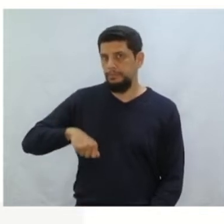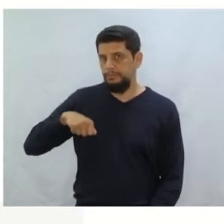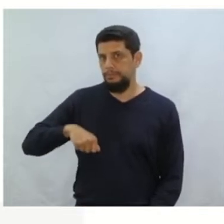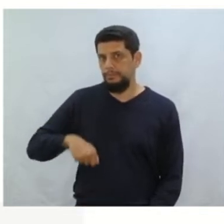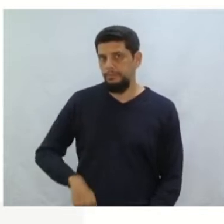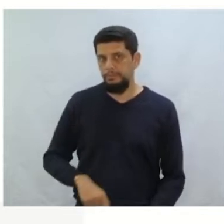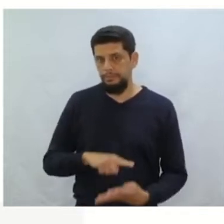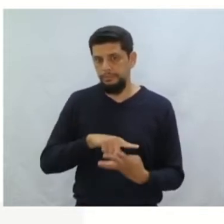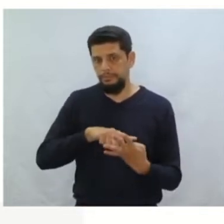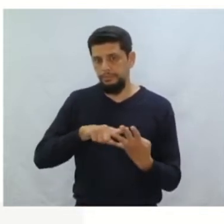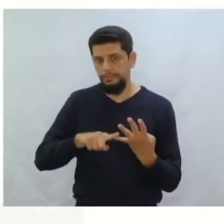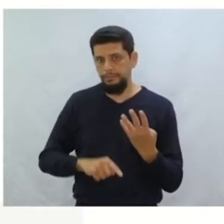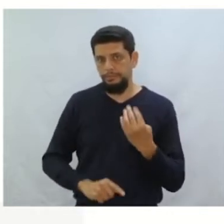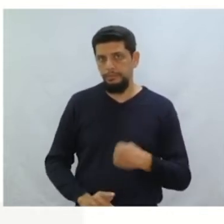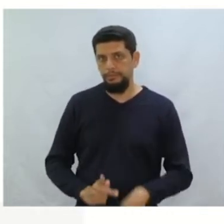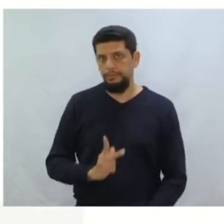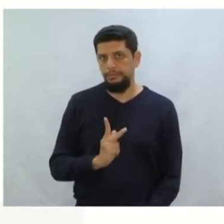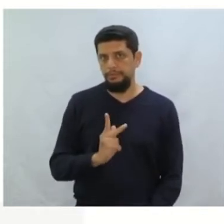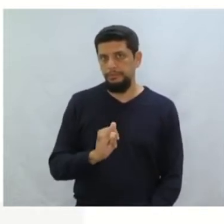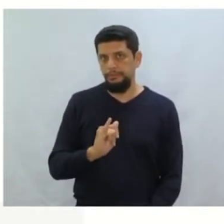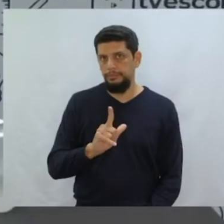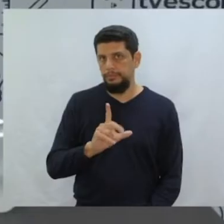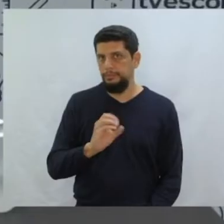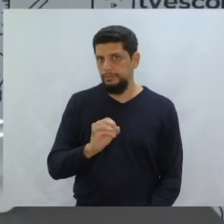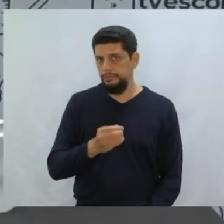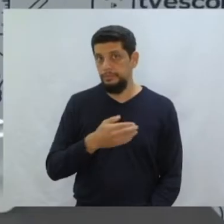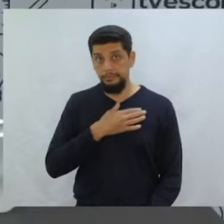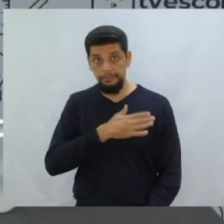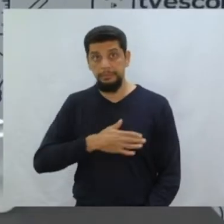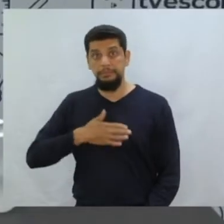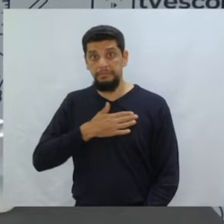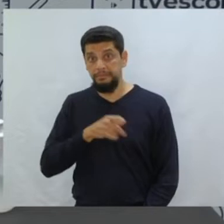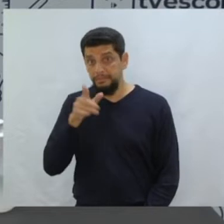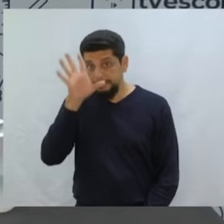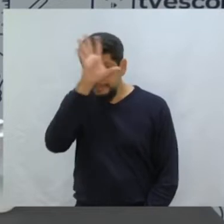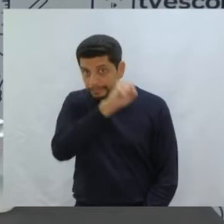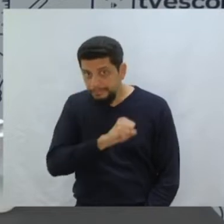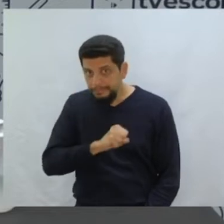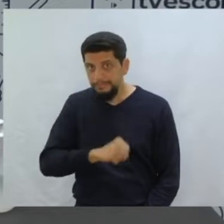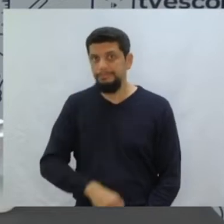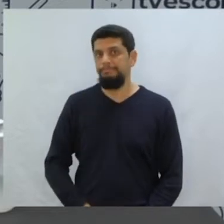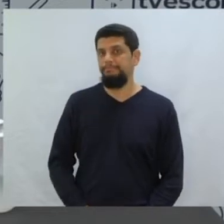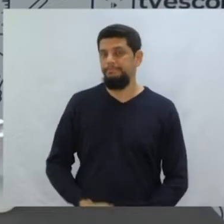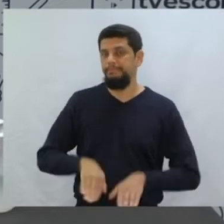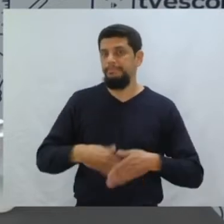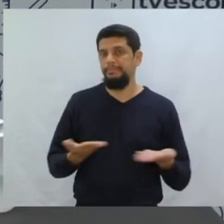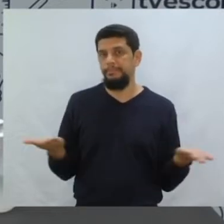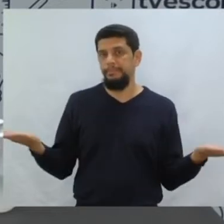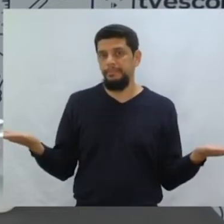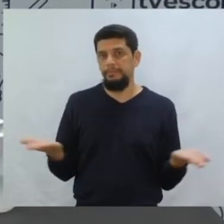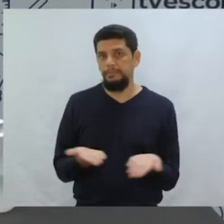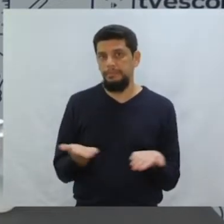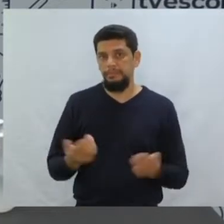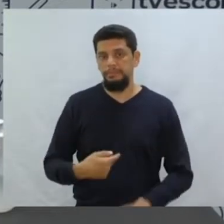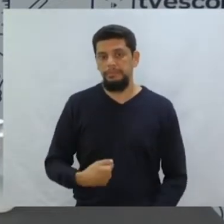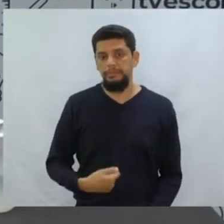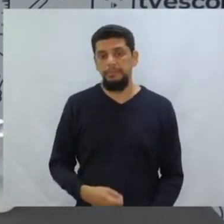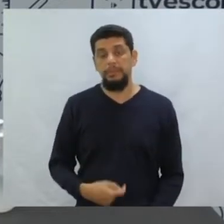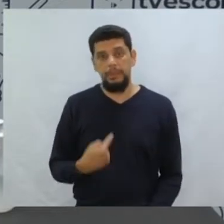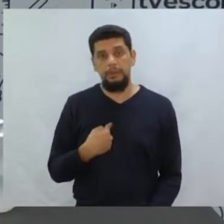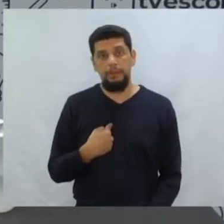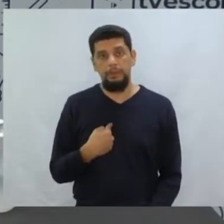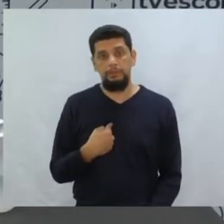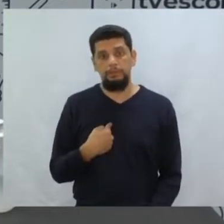segunda cestinha, com 4 quilos. Gostou? Aprendeu? Então,